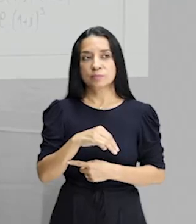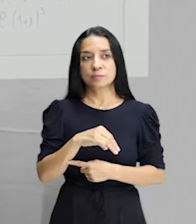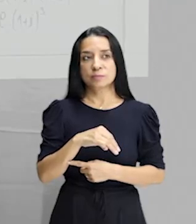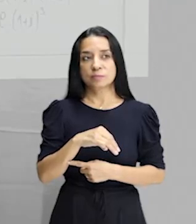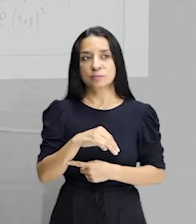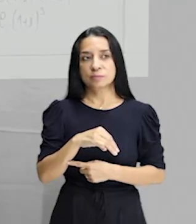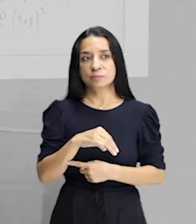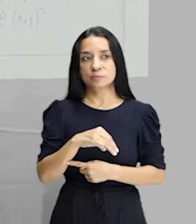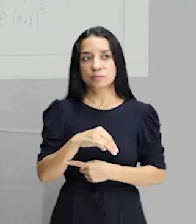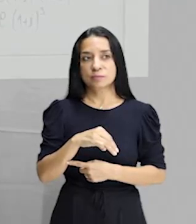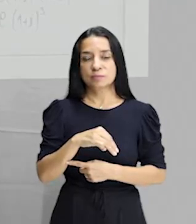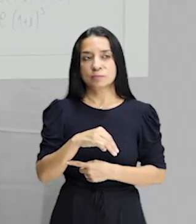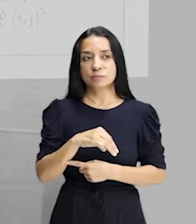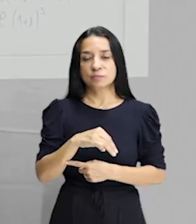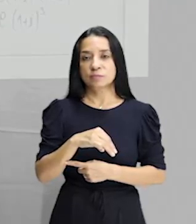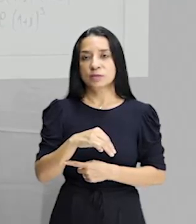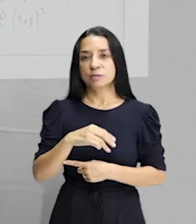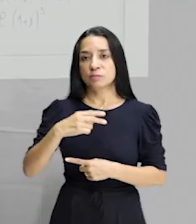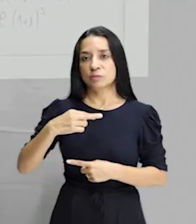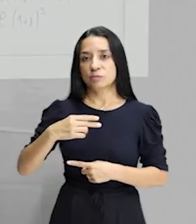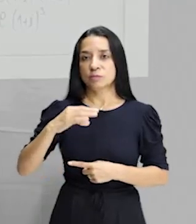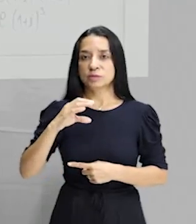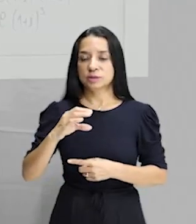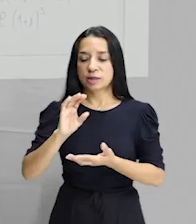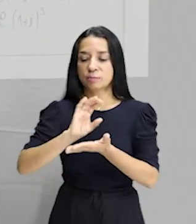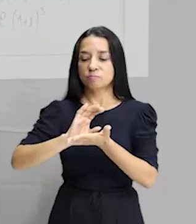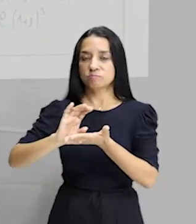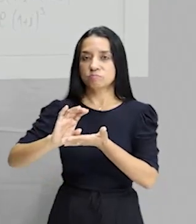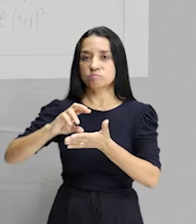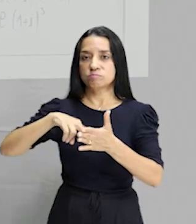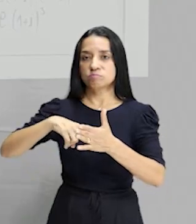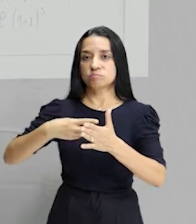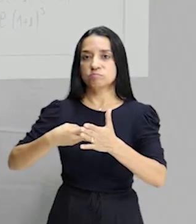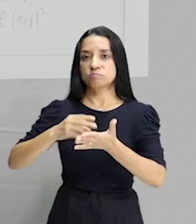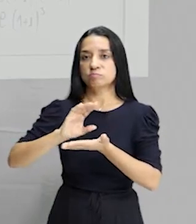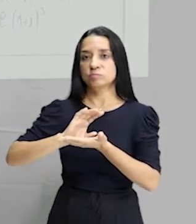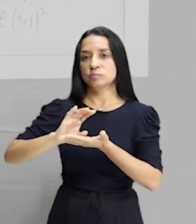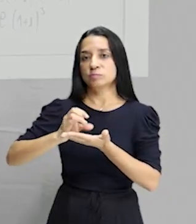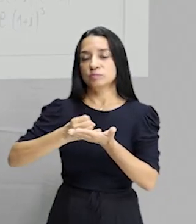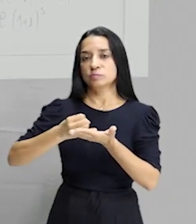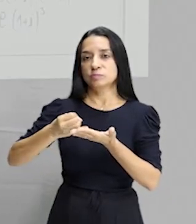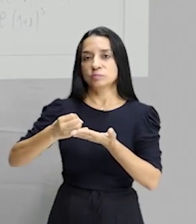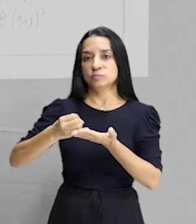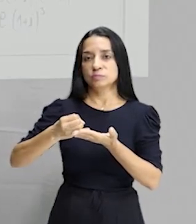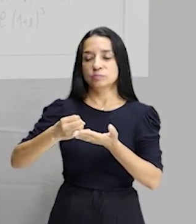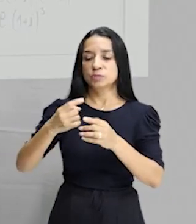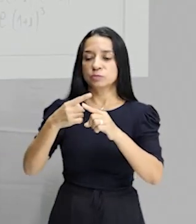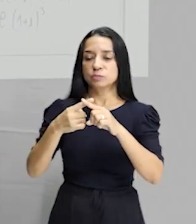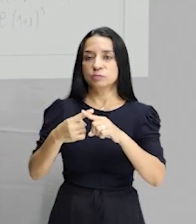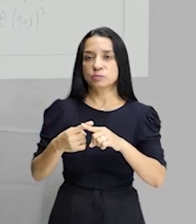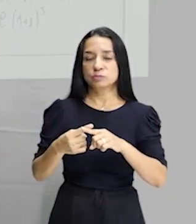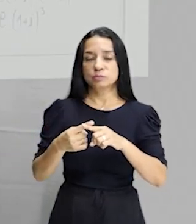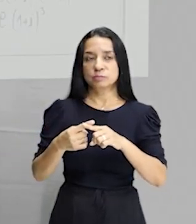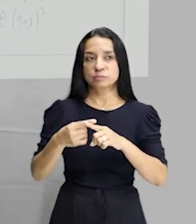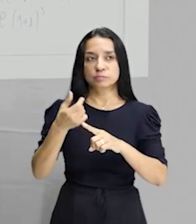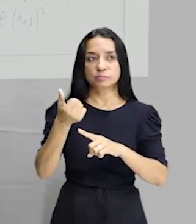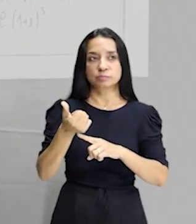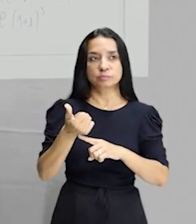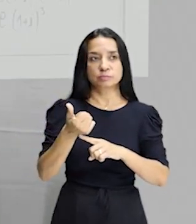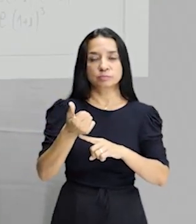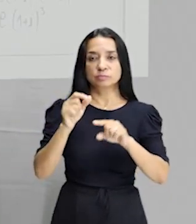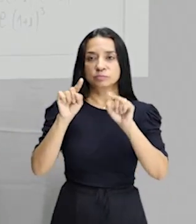o que é o capital inicial multiplicado por um